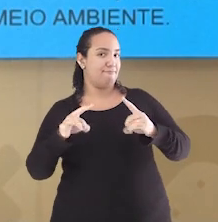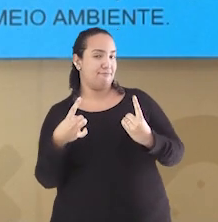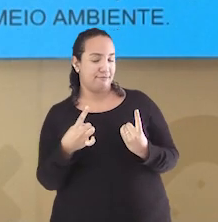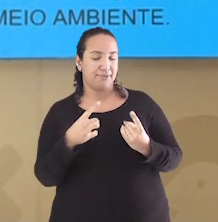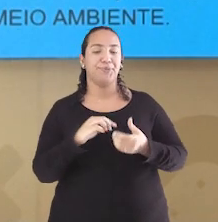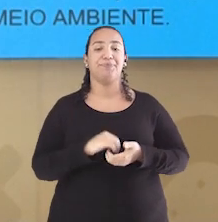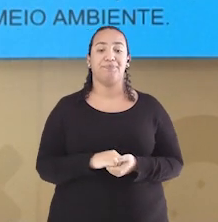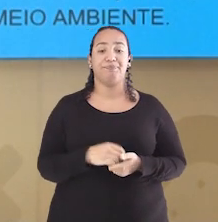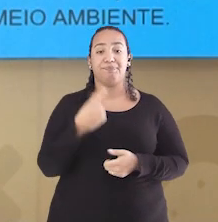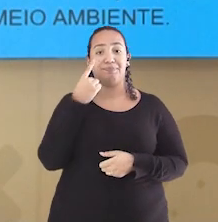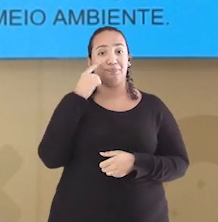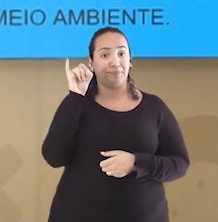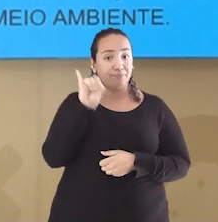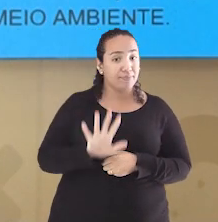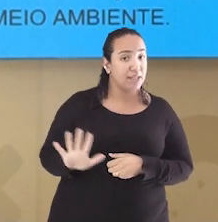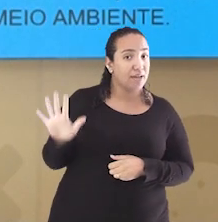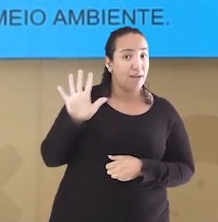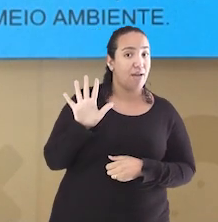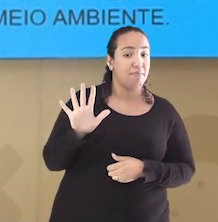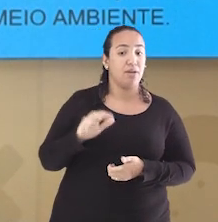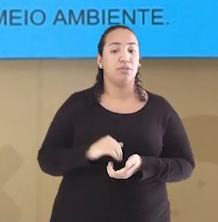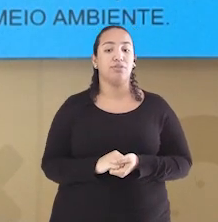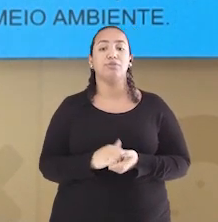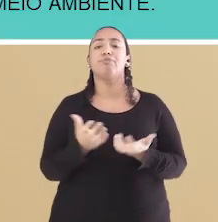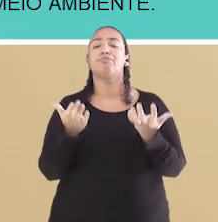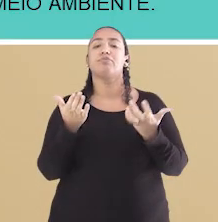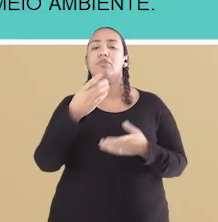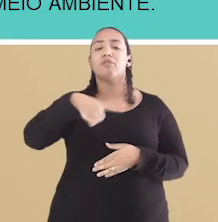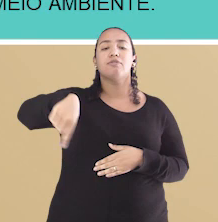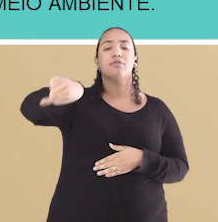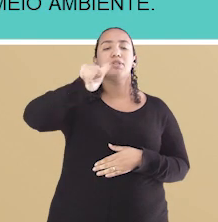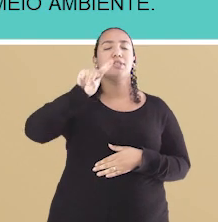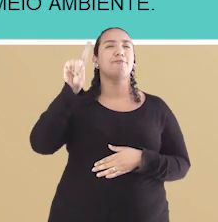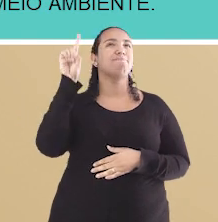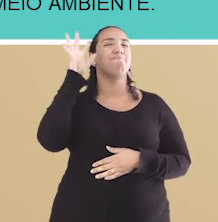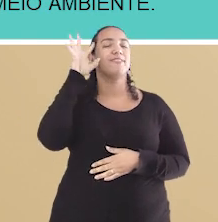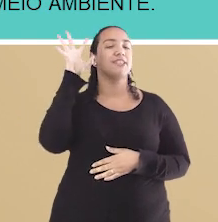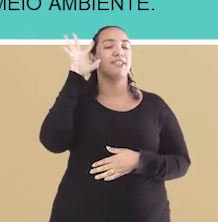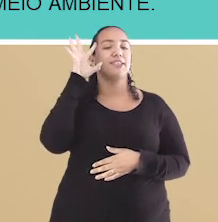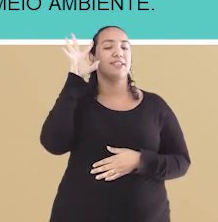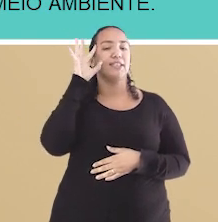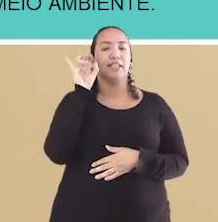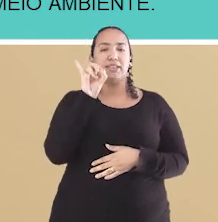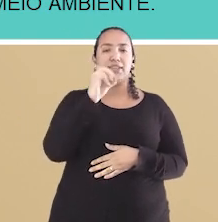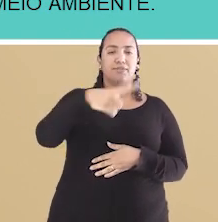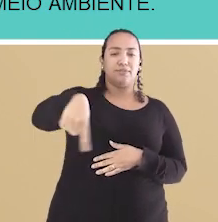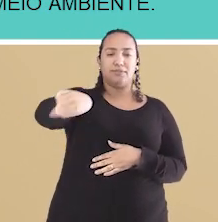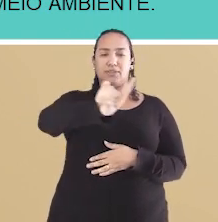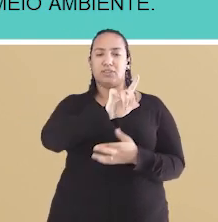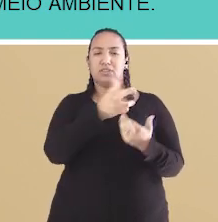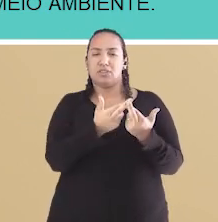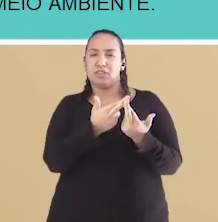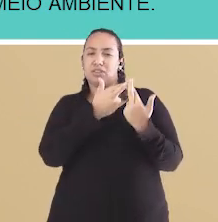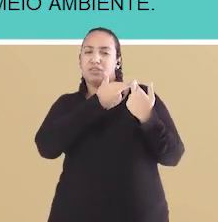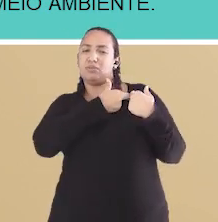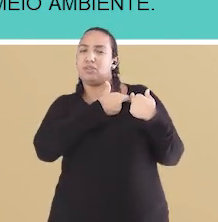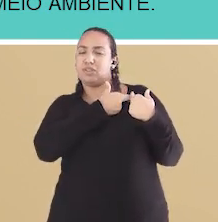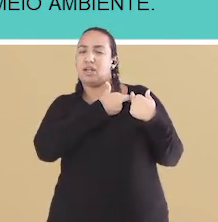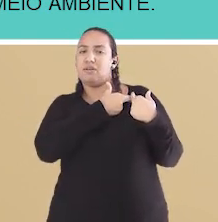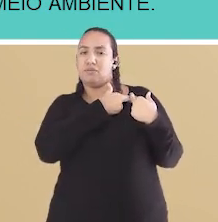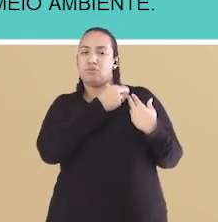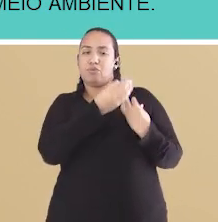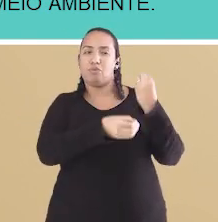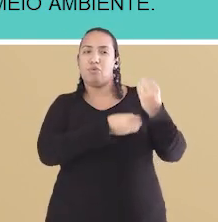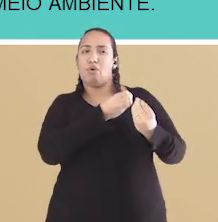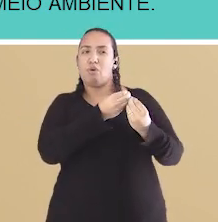desafio? Observe essa imagem aqui e eu quero que vocês pensem que vocês são responsáveis por